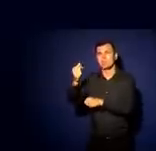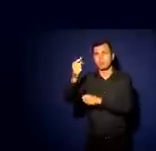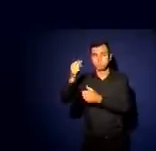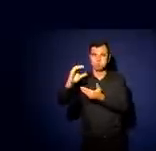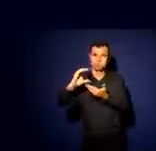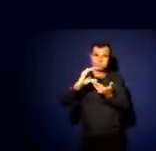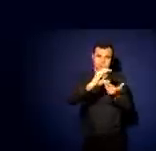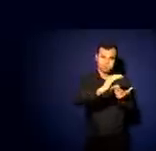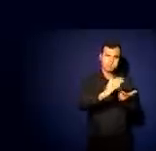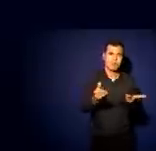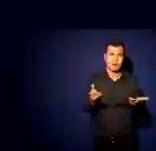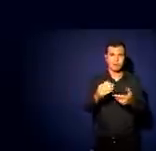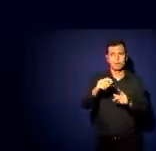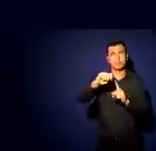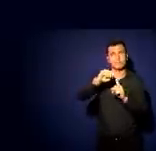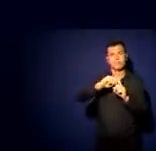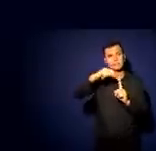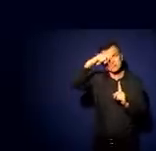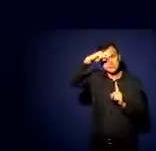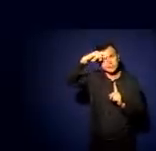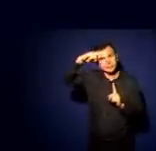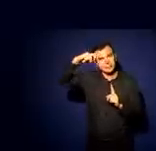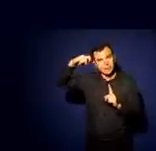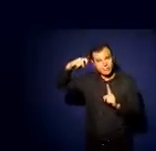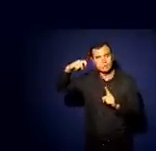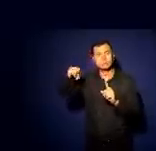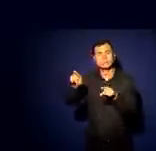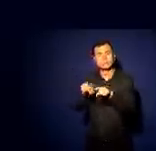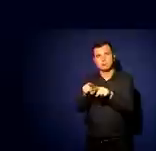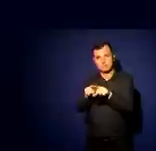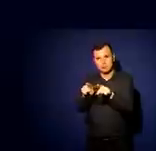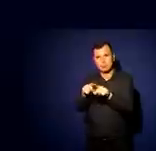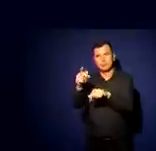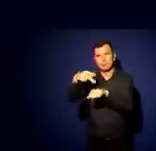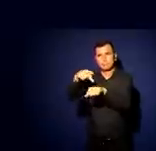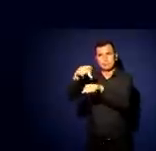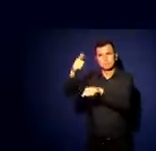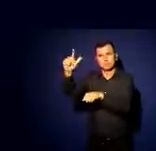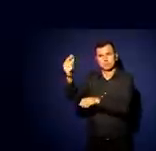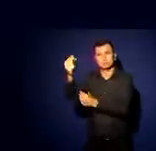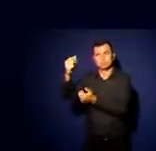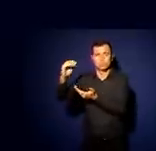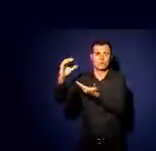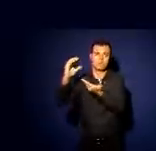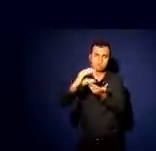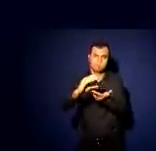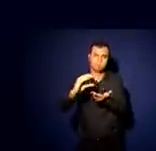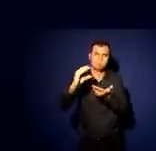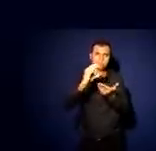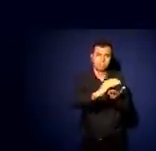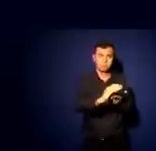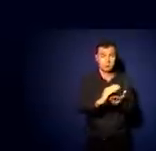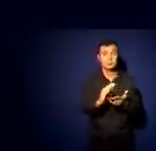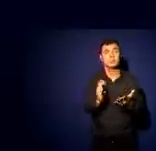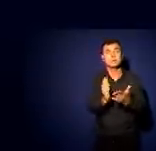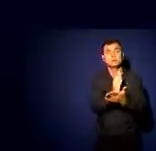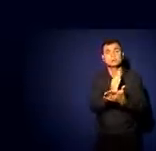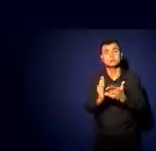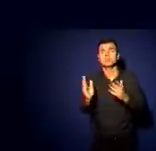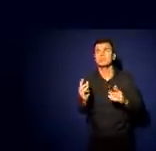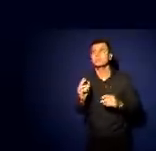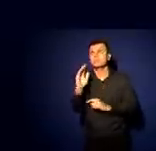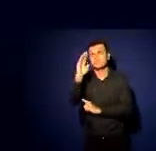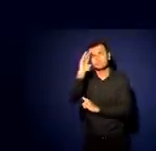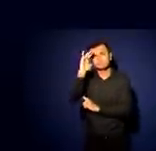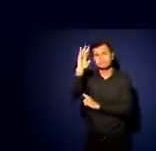início desse ano Janeiro foi um mês bom de novo de entrada de fluxo estrangeiros e a minha muita gente se questiona e eu